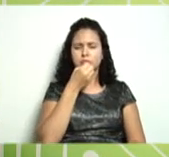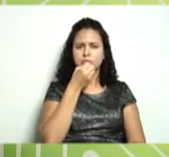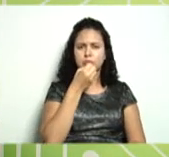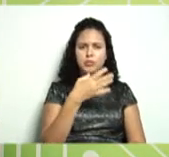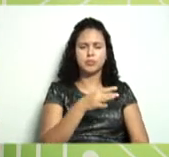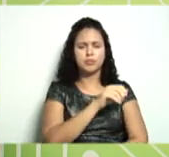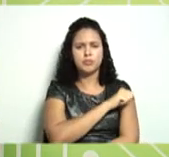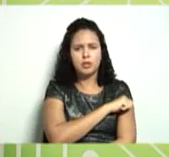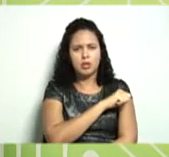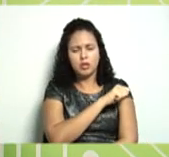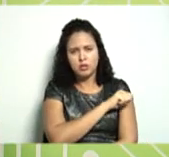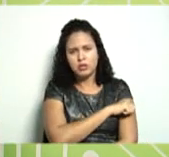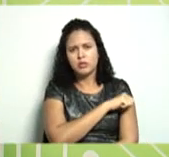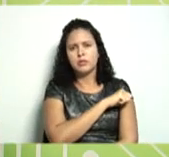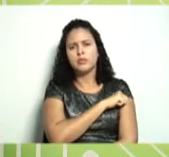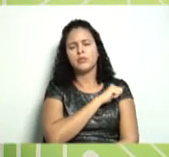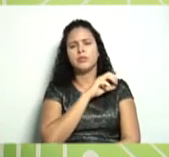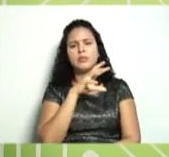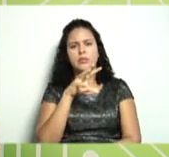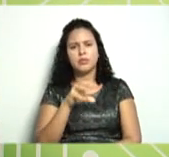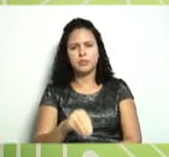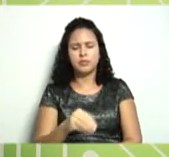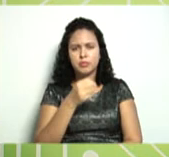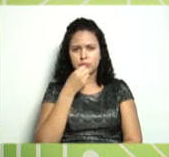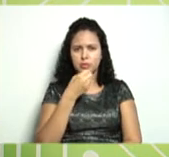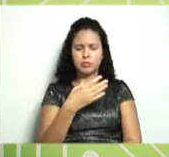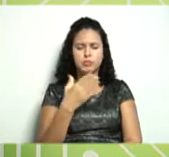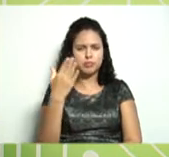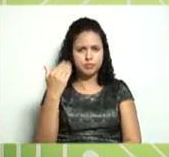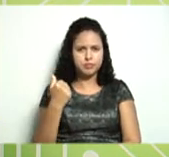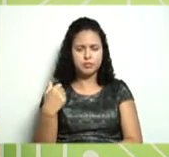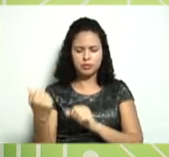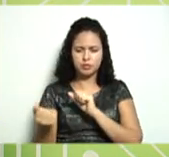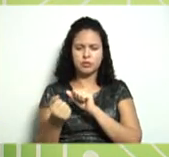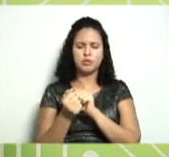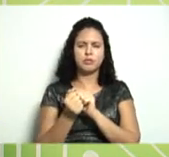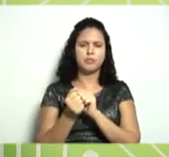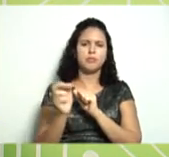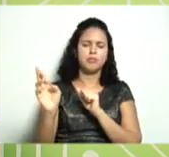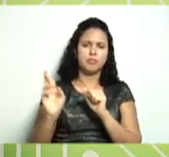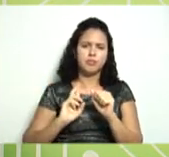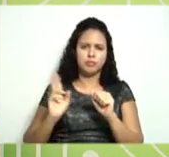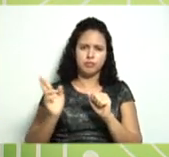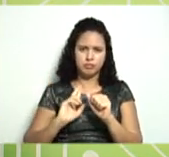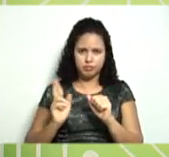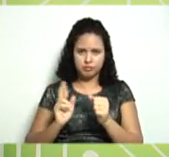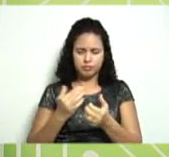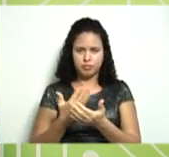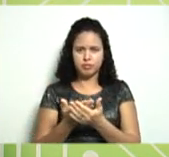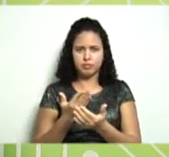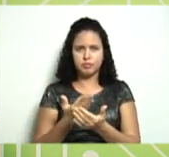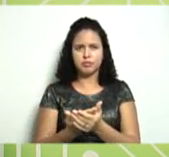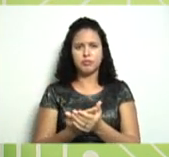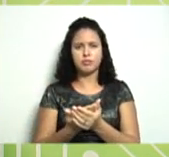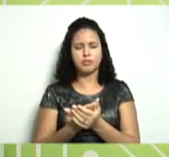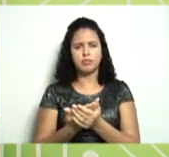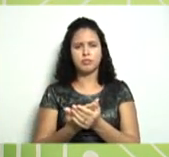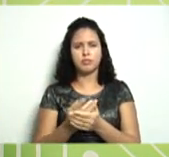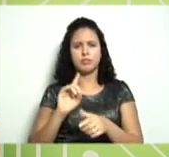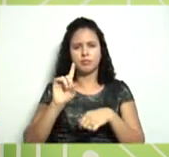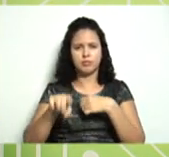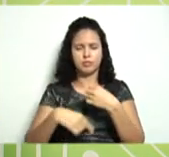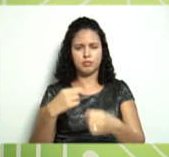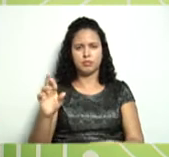seus alunos também, muito bom saber que vocês estão aí, que vocês estão ligadinhos na nossa aula e que vocês vão poder